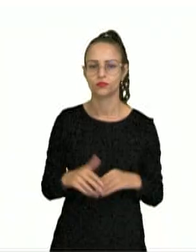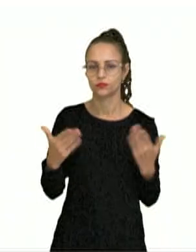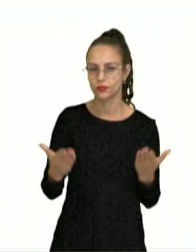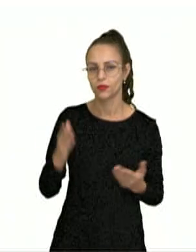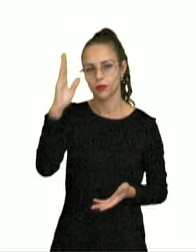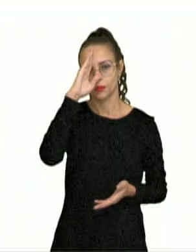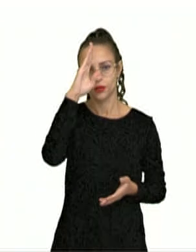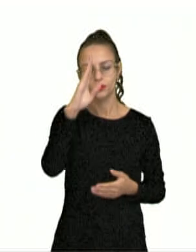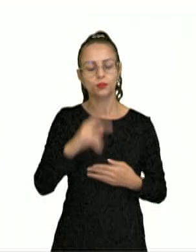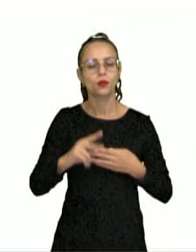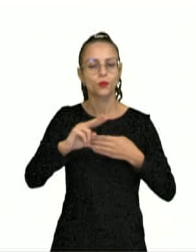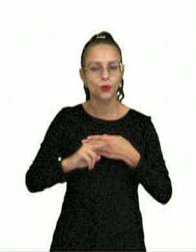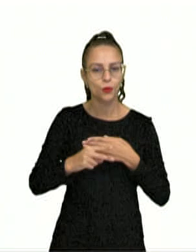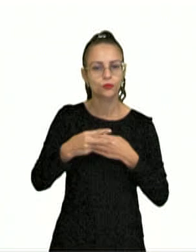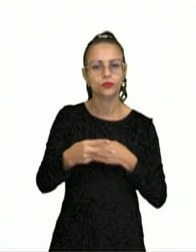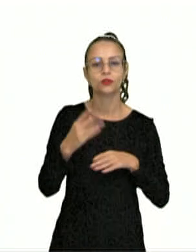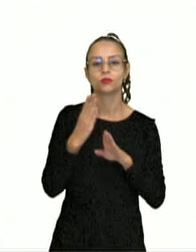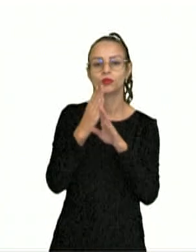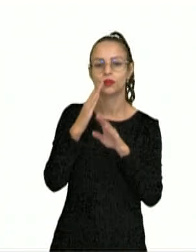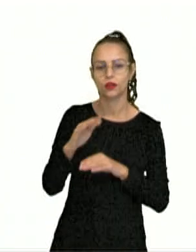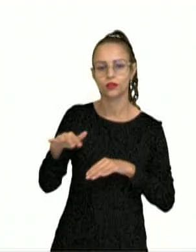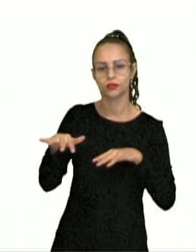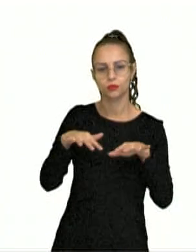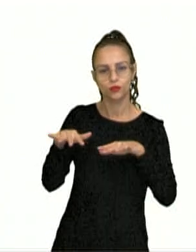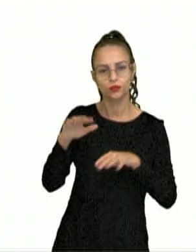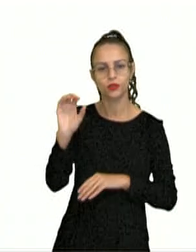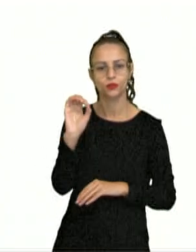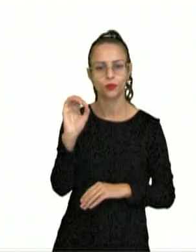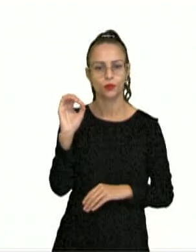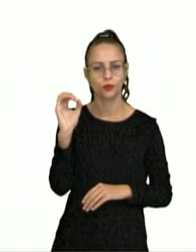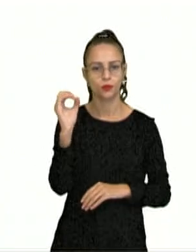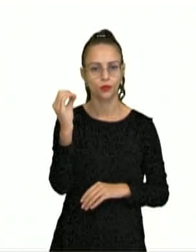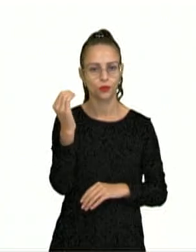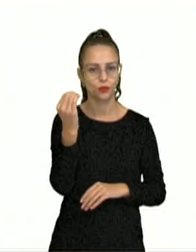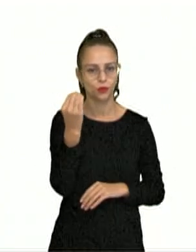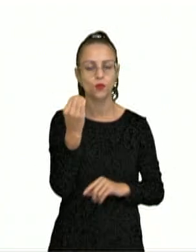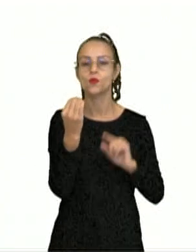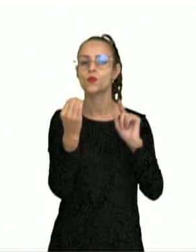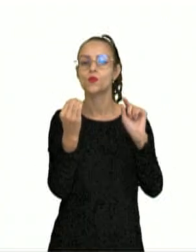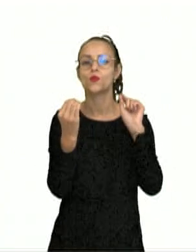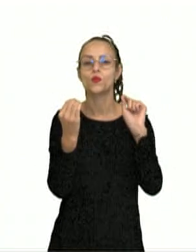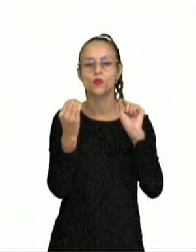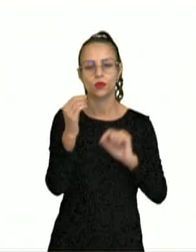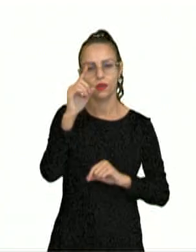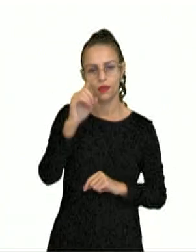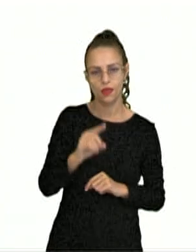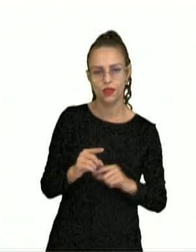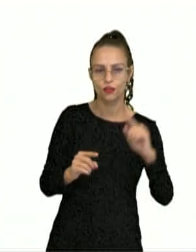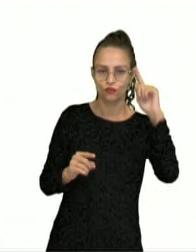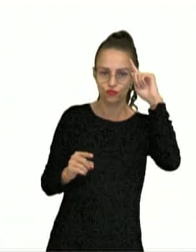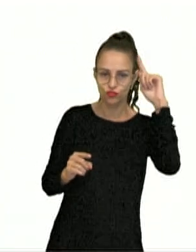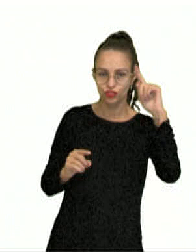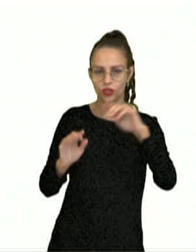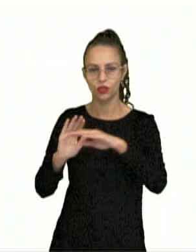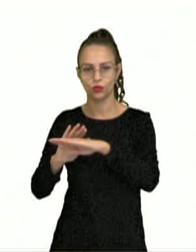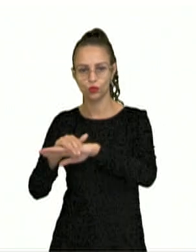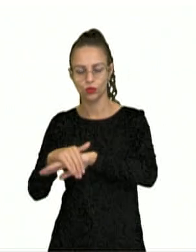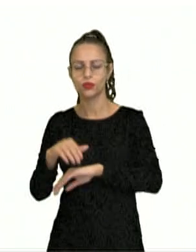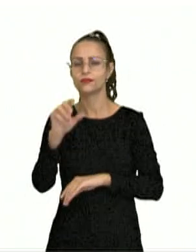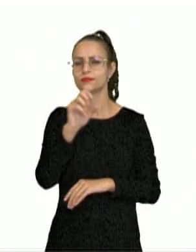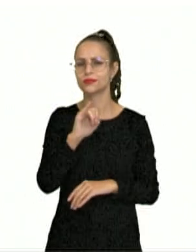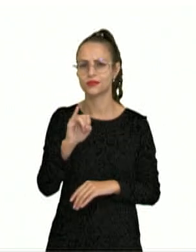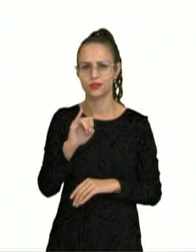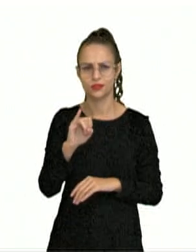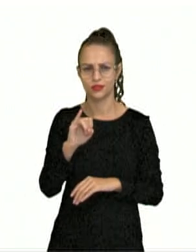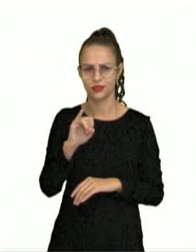principais consequências da rotação da Terra são a sucessão dos dias e noites. Se a Terra não